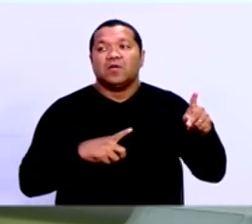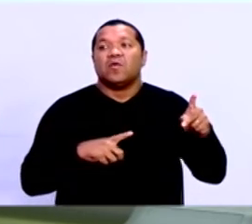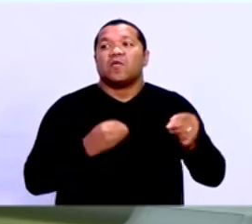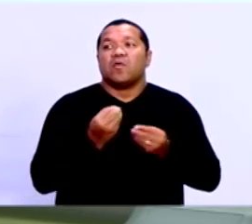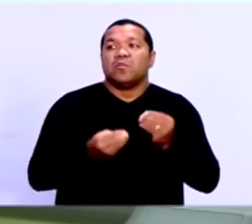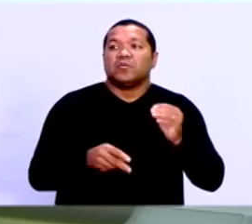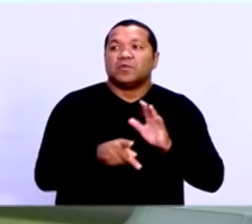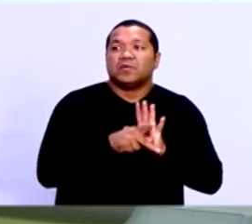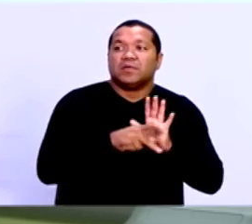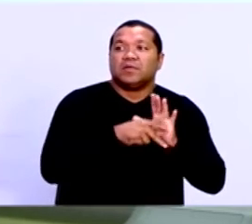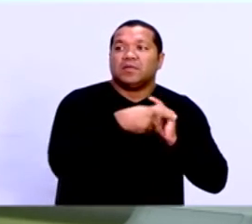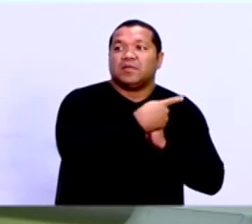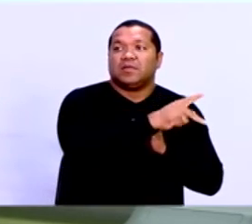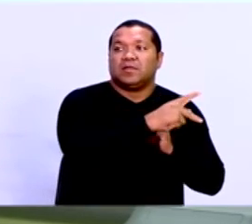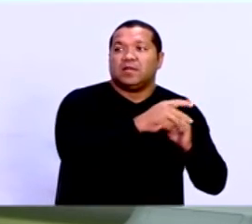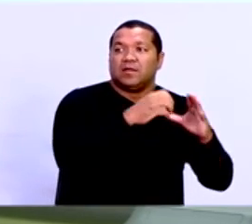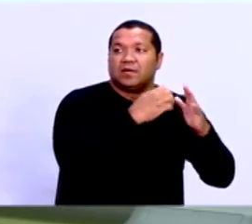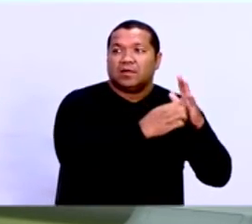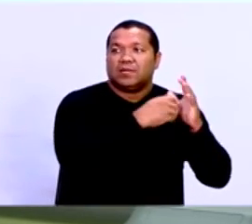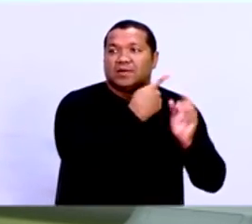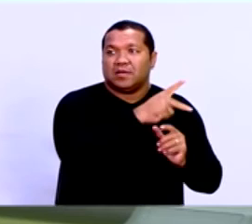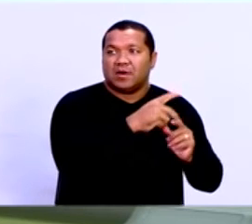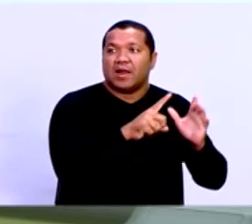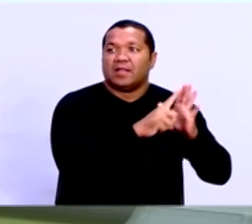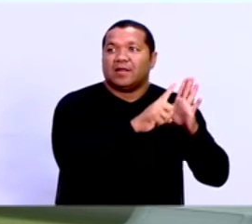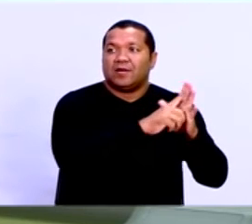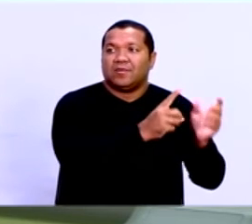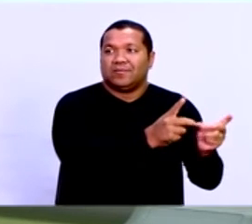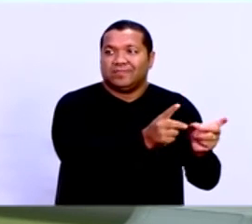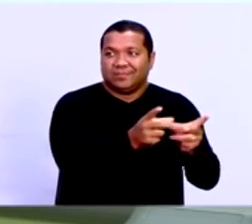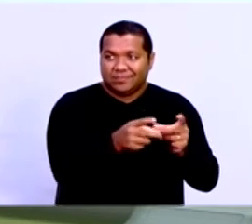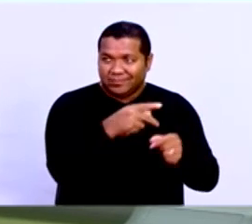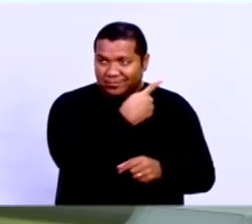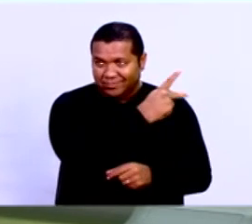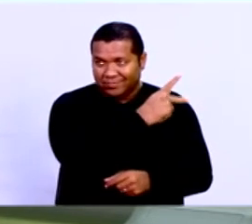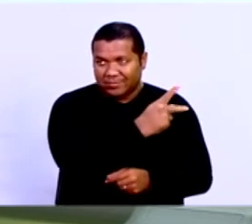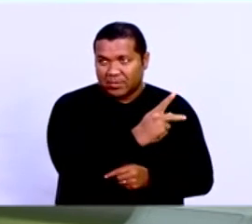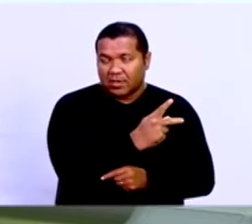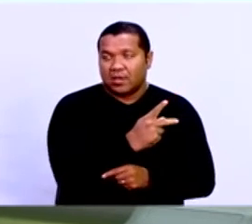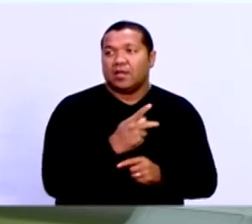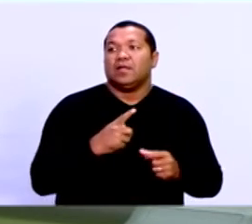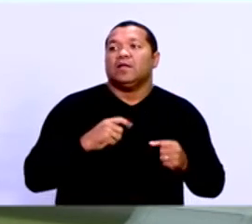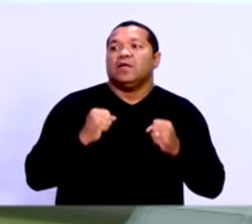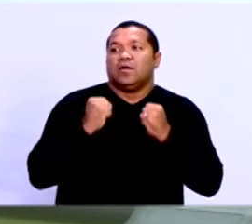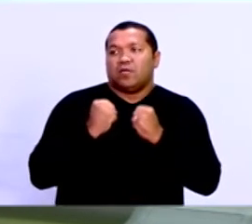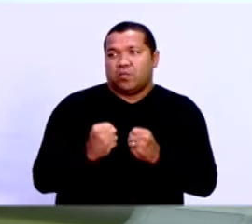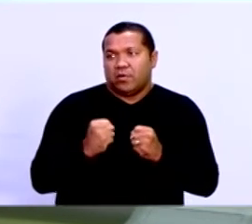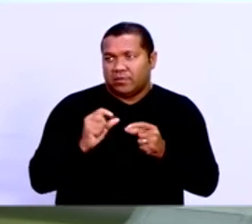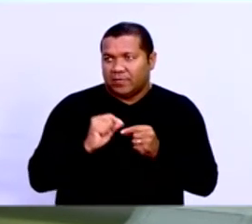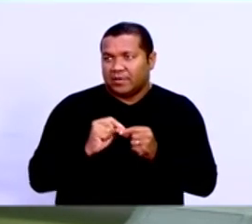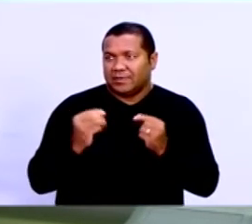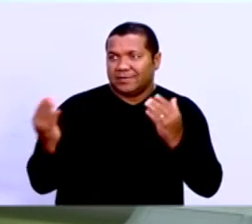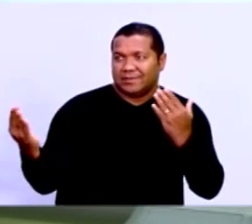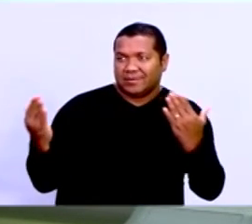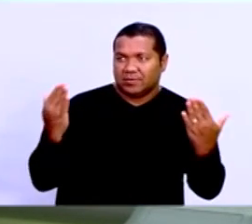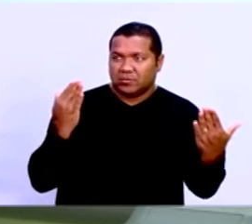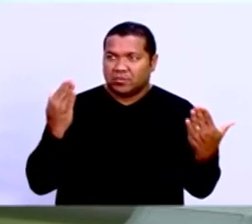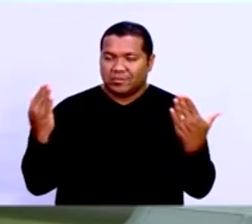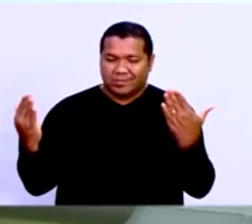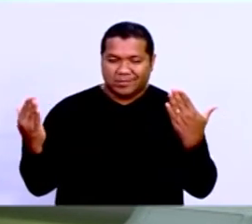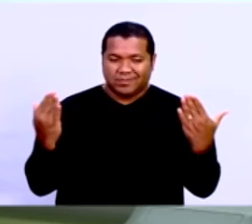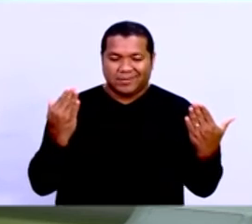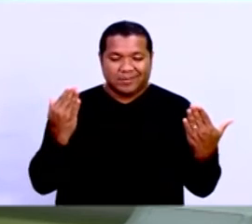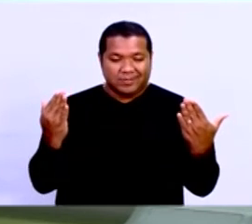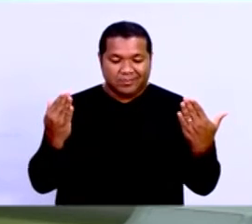da empresa dele mesmo lá na loja de material de construção dele eu posso fazer esses dois essas duas